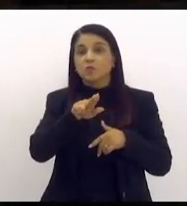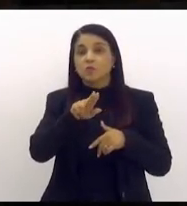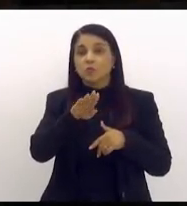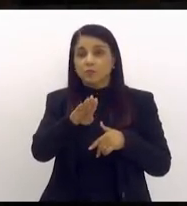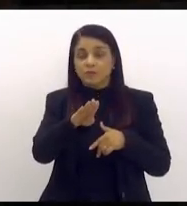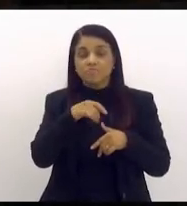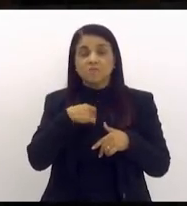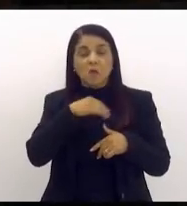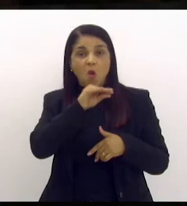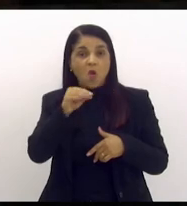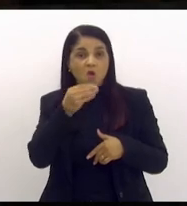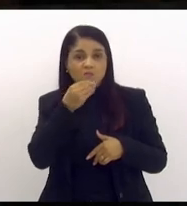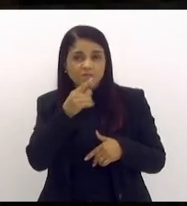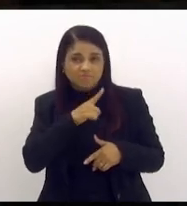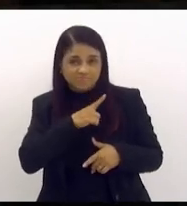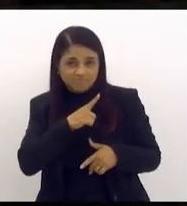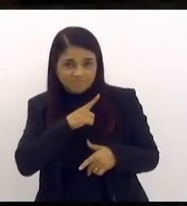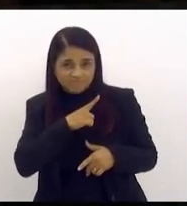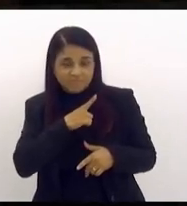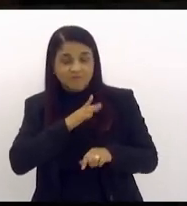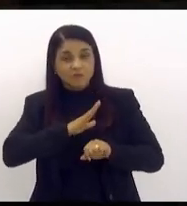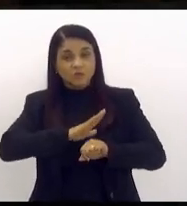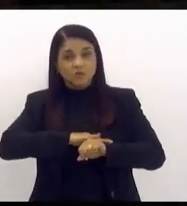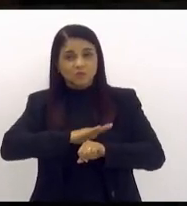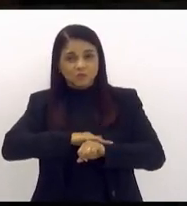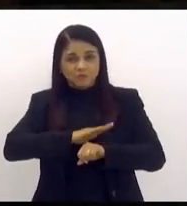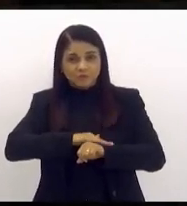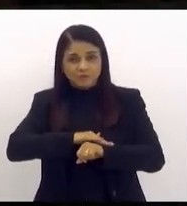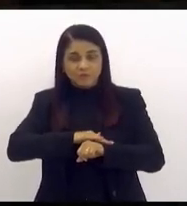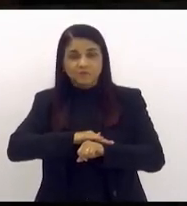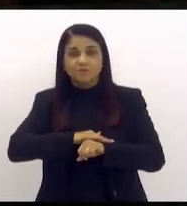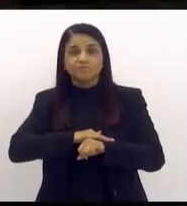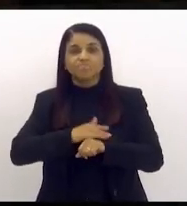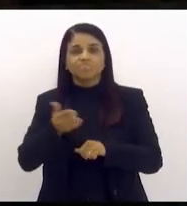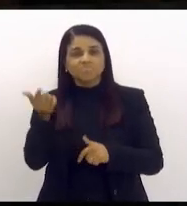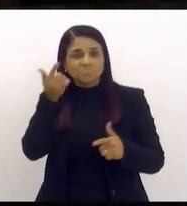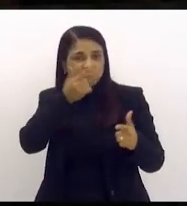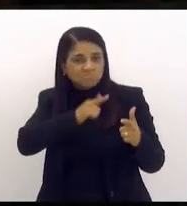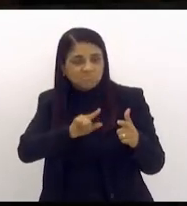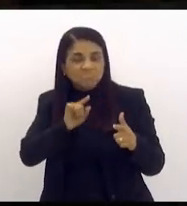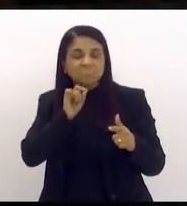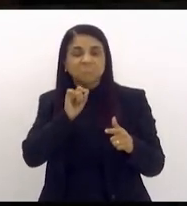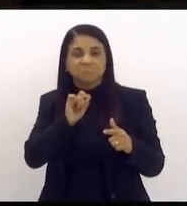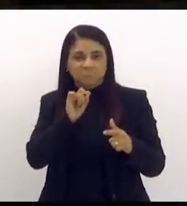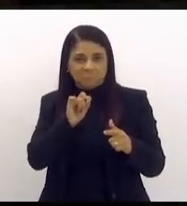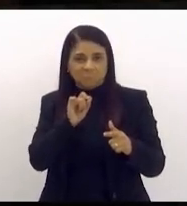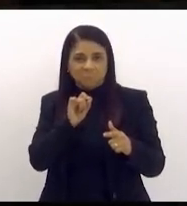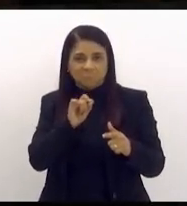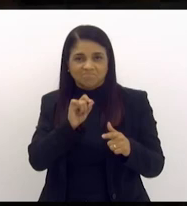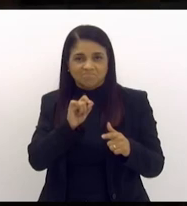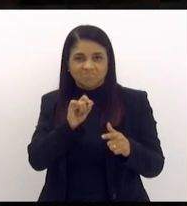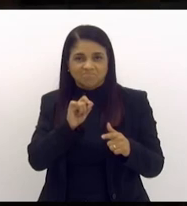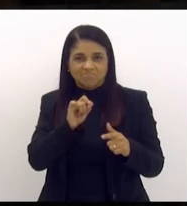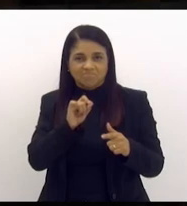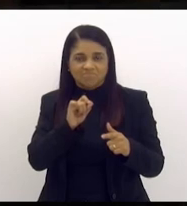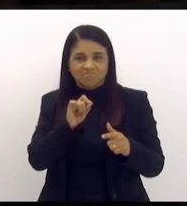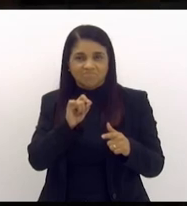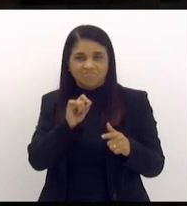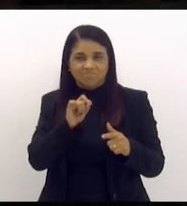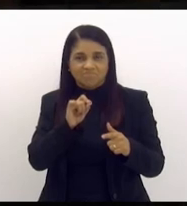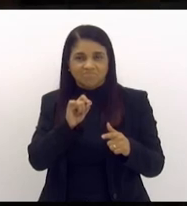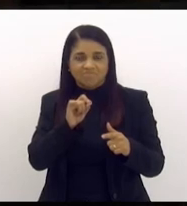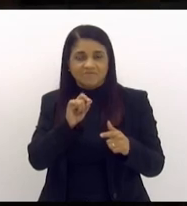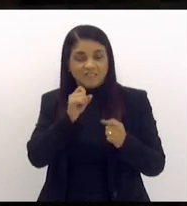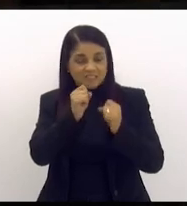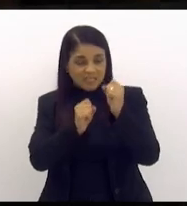oportunidade né nesse momento da gente eh poder ter uma grande reaquecimento da